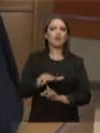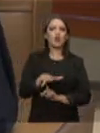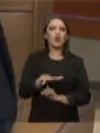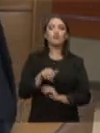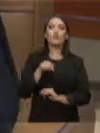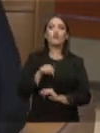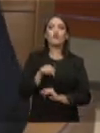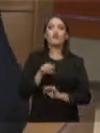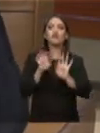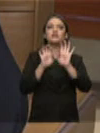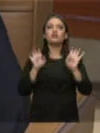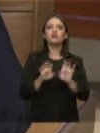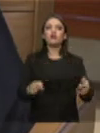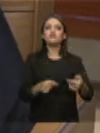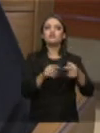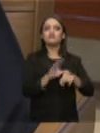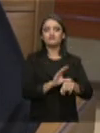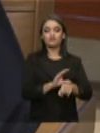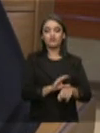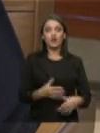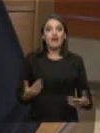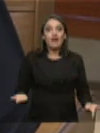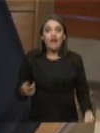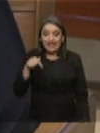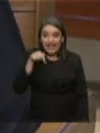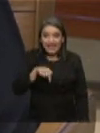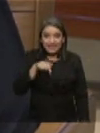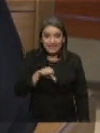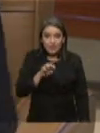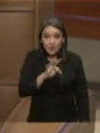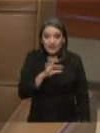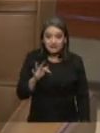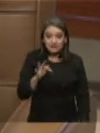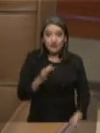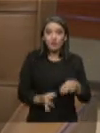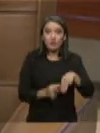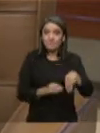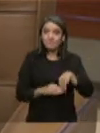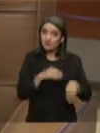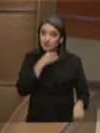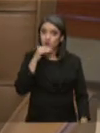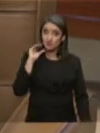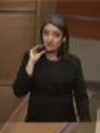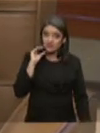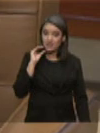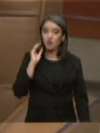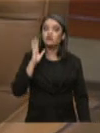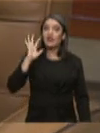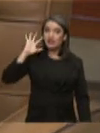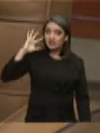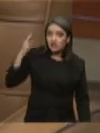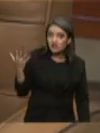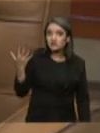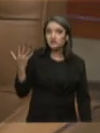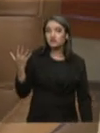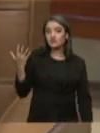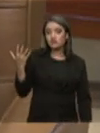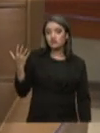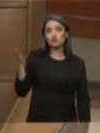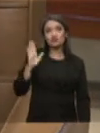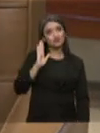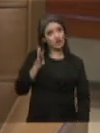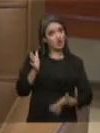termos constitucionais. Aqui no Supremo, ministro Celso chegou a decidir despachar,